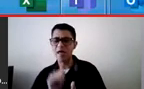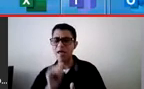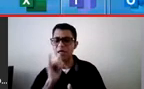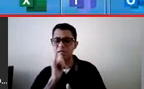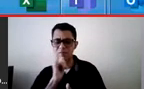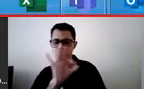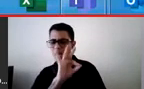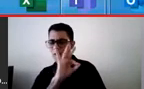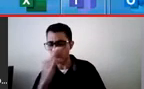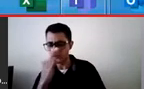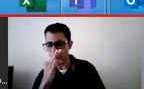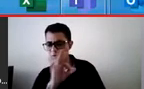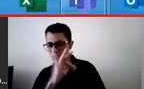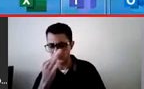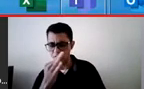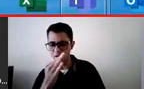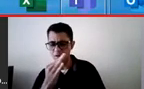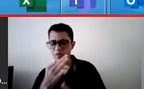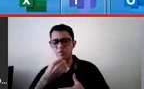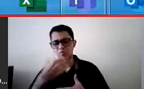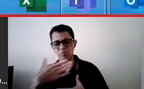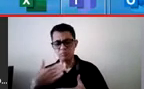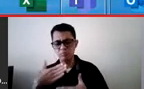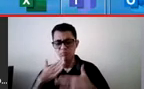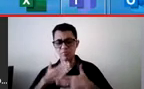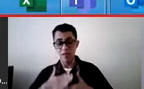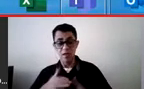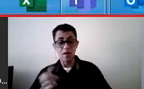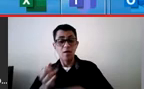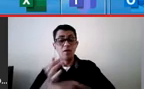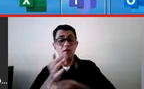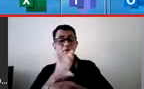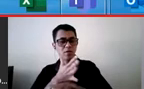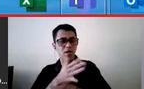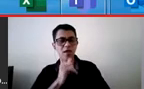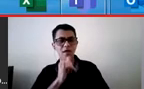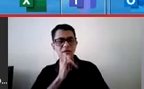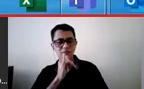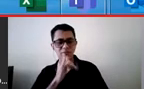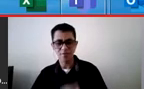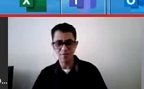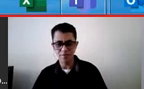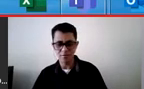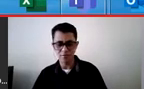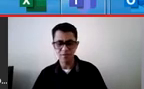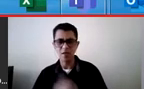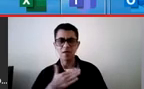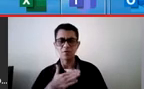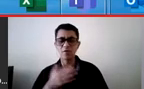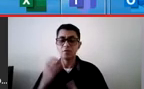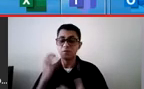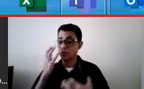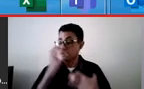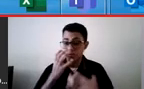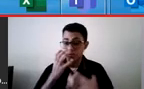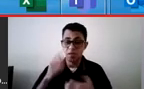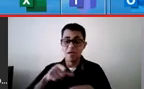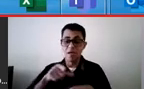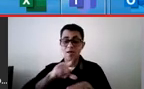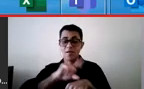ótimo. Legal. Nossa, fez tão bem, eu fico até emocionada, porque assim, eu estava tão angustiada antes,